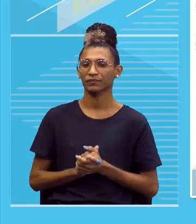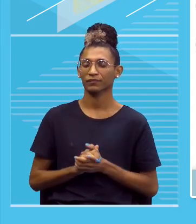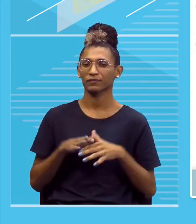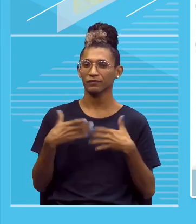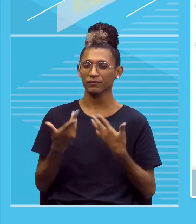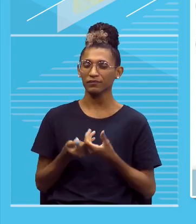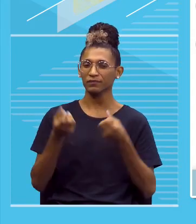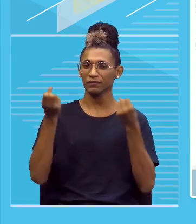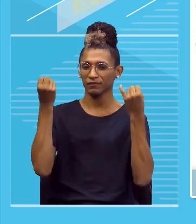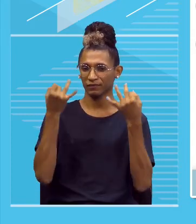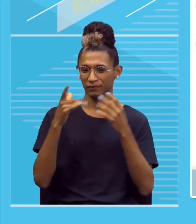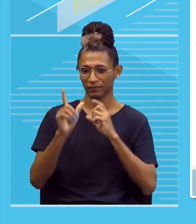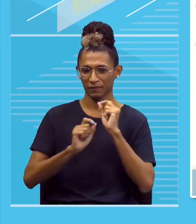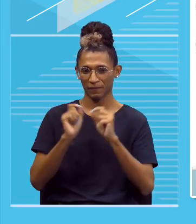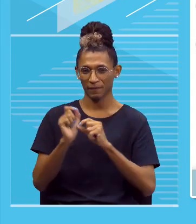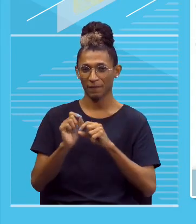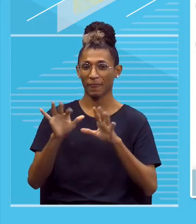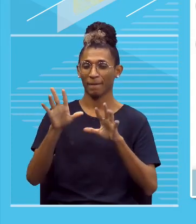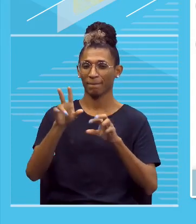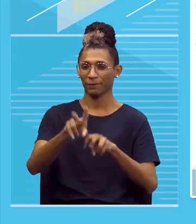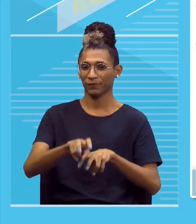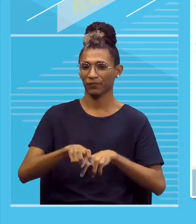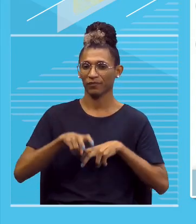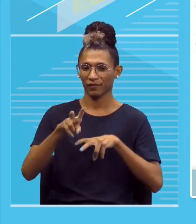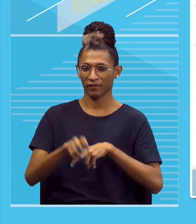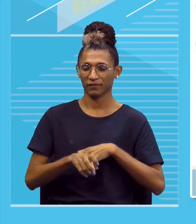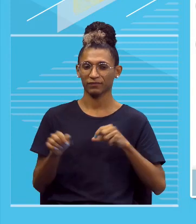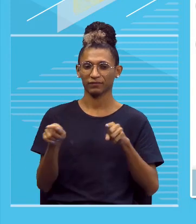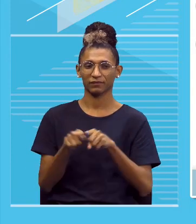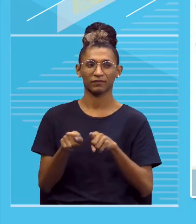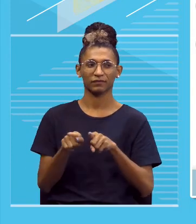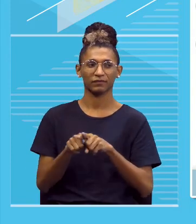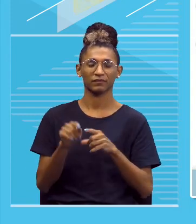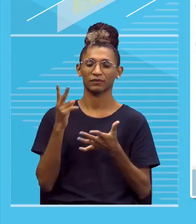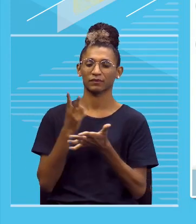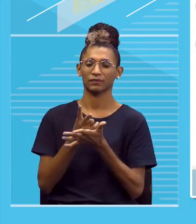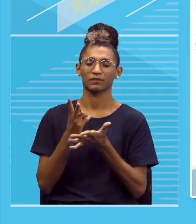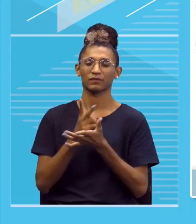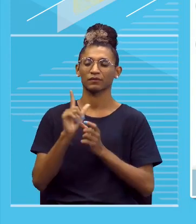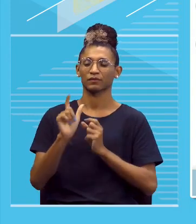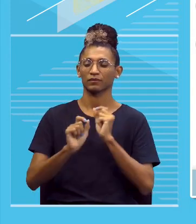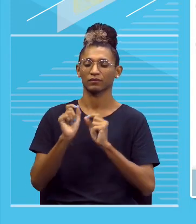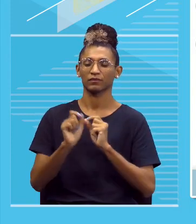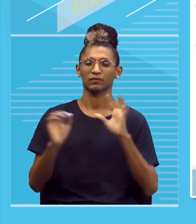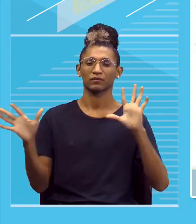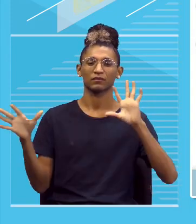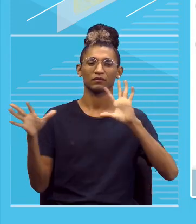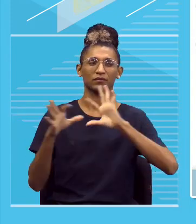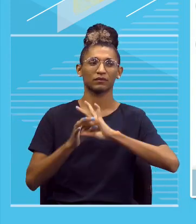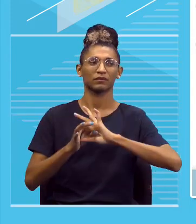ainda digo mais agricultura ela está como sempre esteve ligada